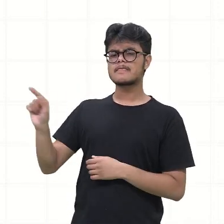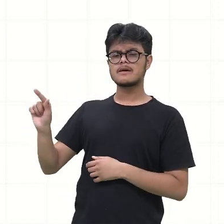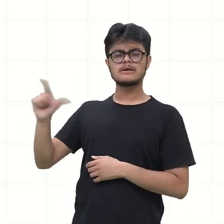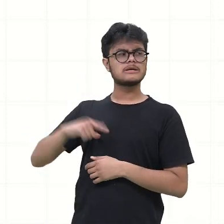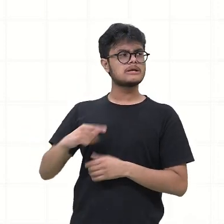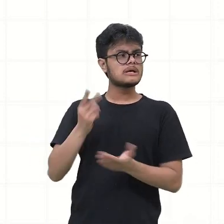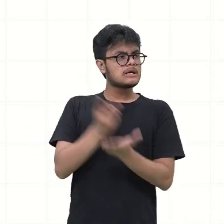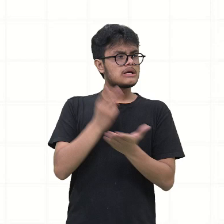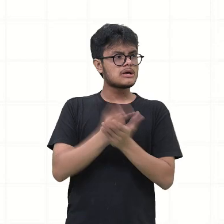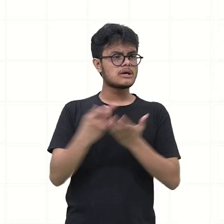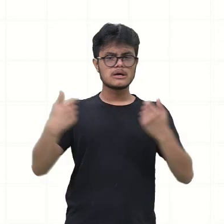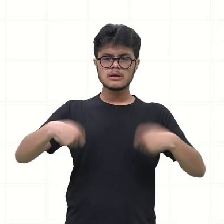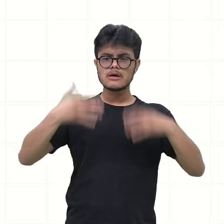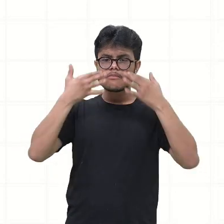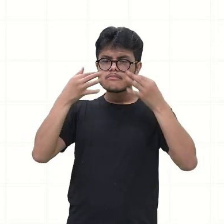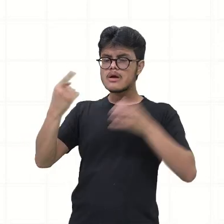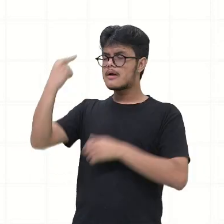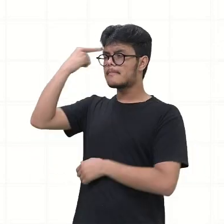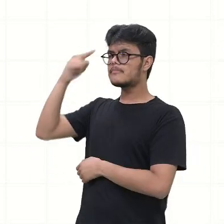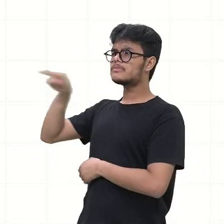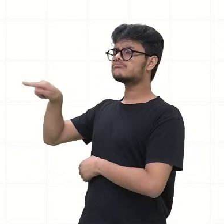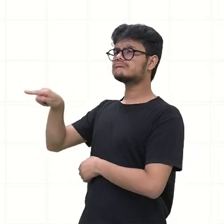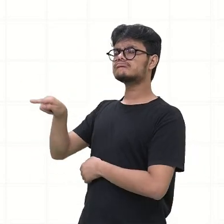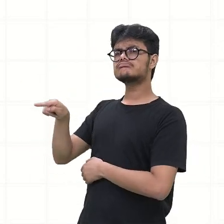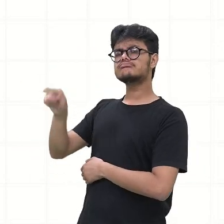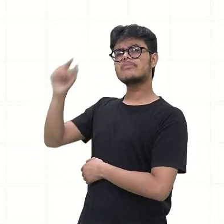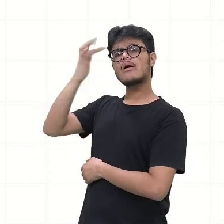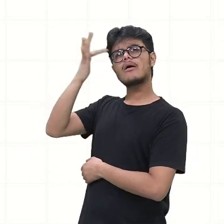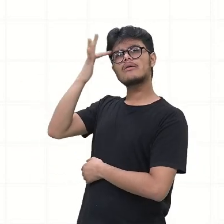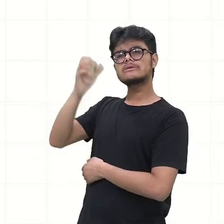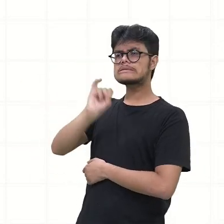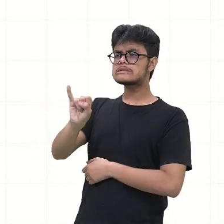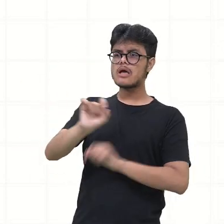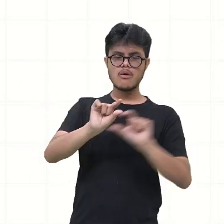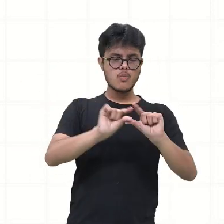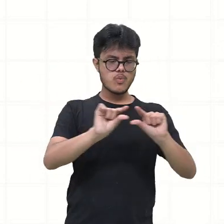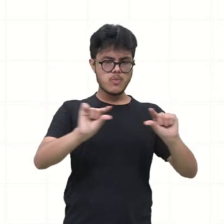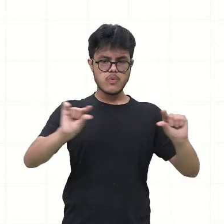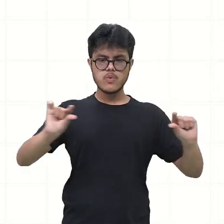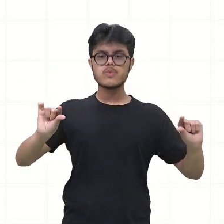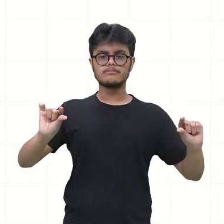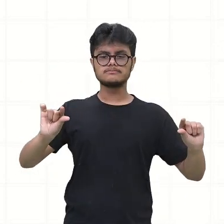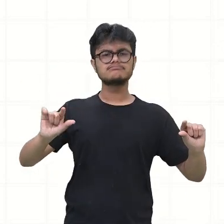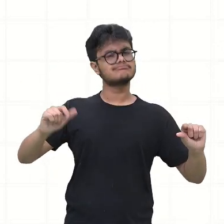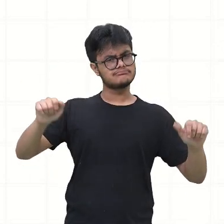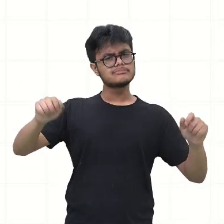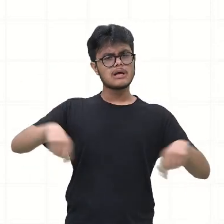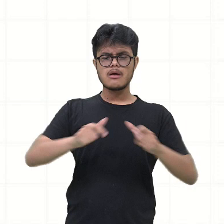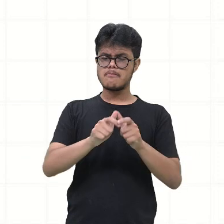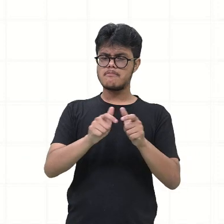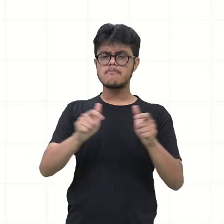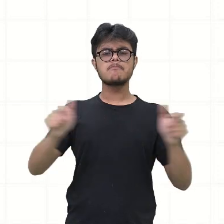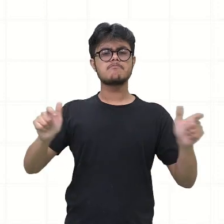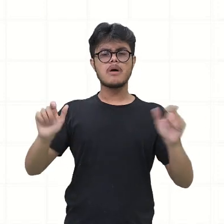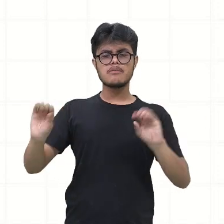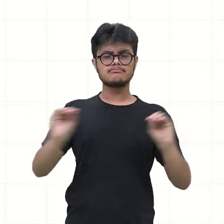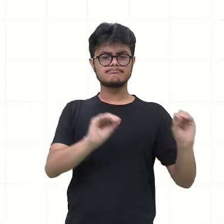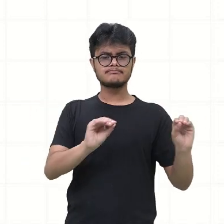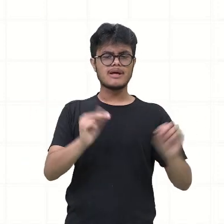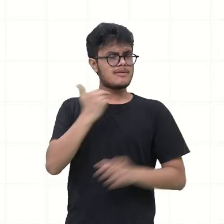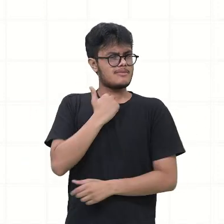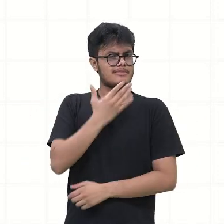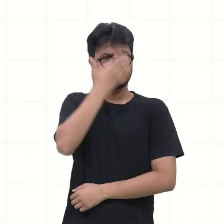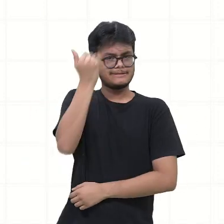sempre estar trabalhando com essa ideia, né? A reta numérica ela vai trabalhar as distâncias e aí eu não posso